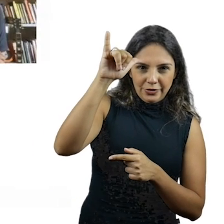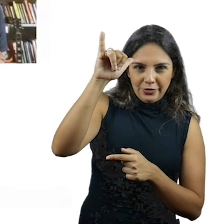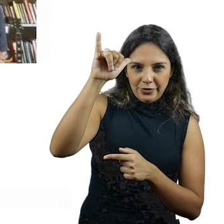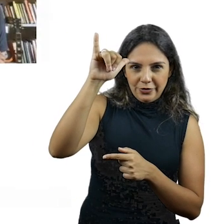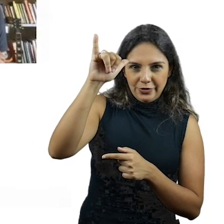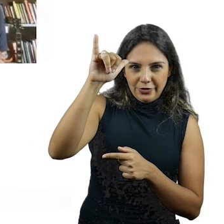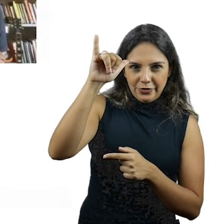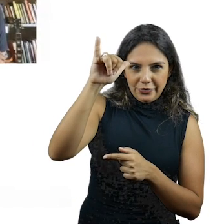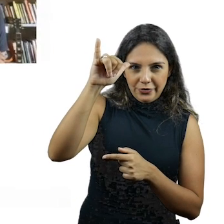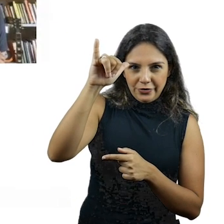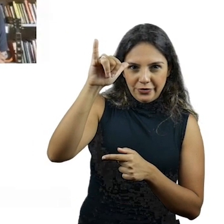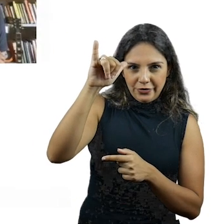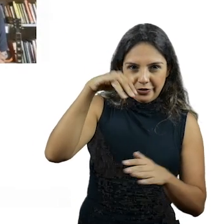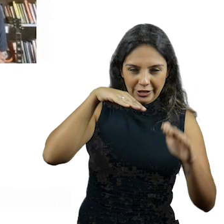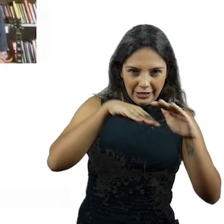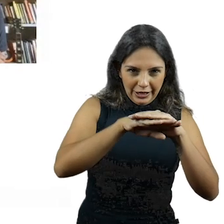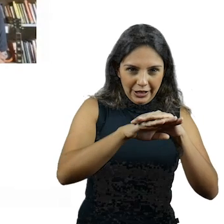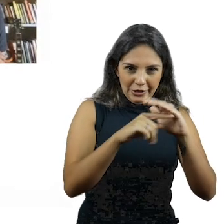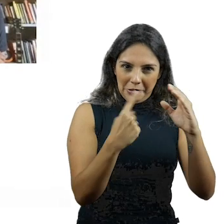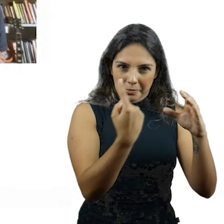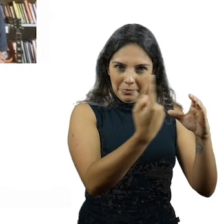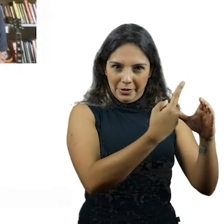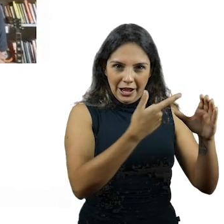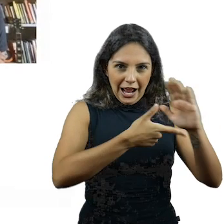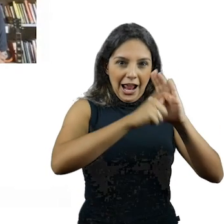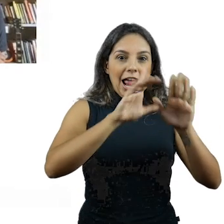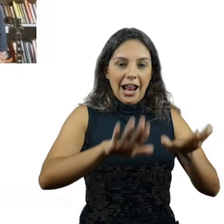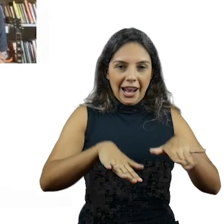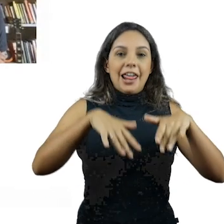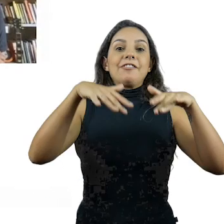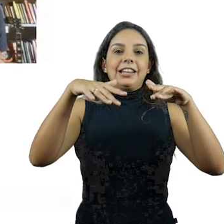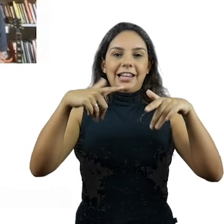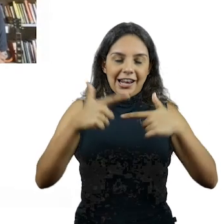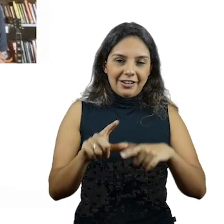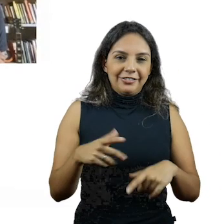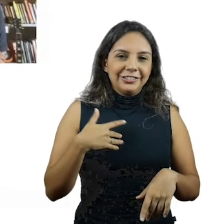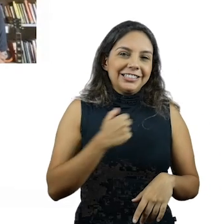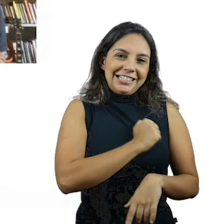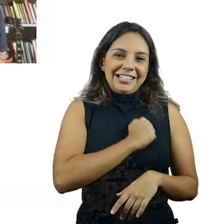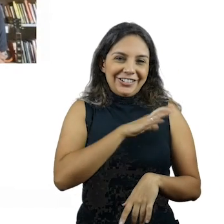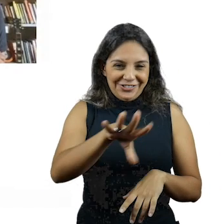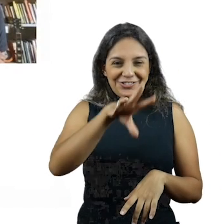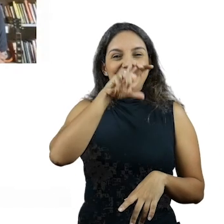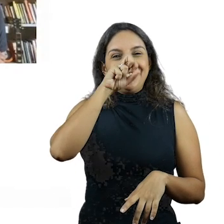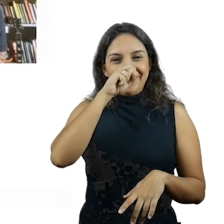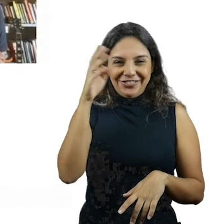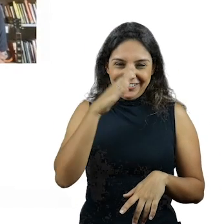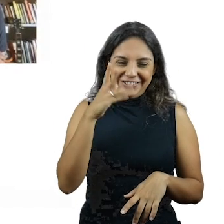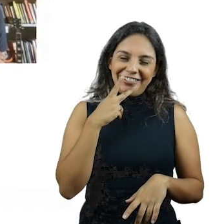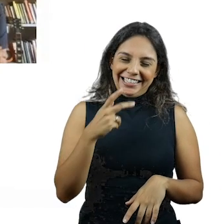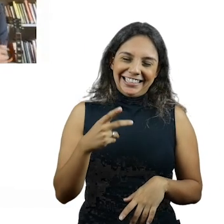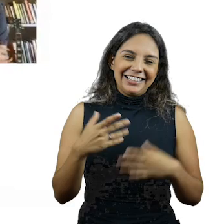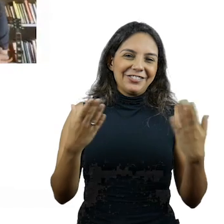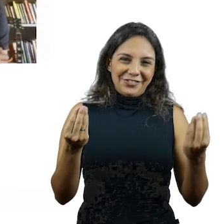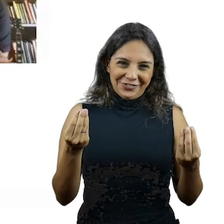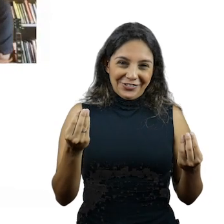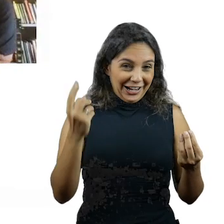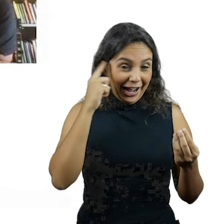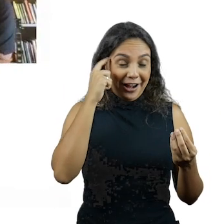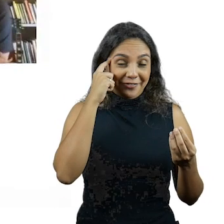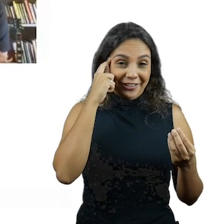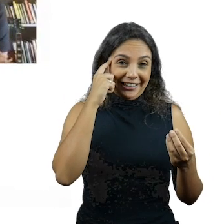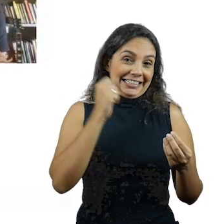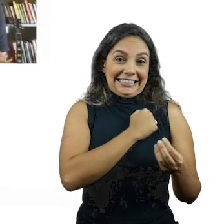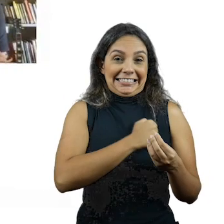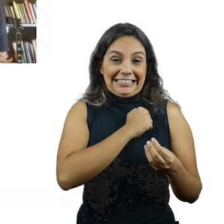as coisas no micro-ondas, sabe? Antes de levantar. Sim, eu tive saudade daquilo. Eu falei, eu não acredito. É muito neurótico.